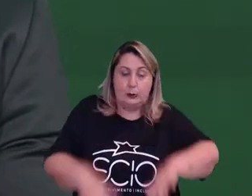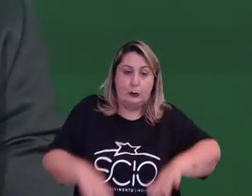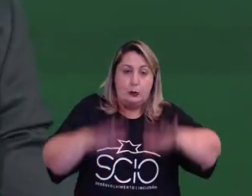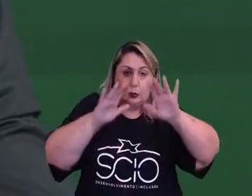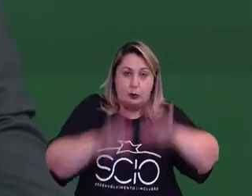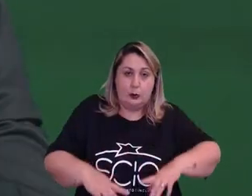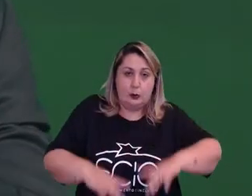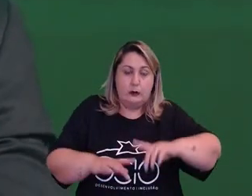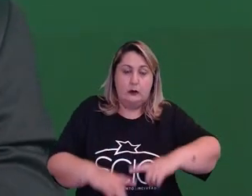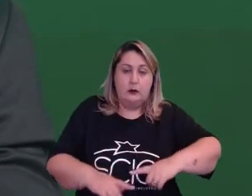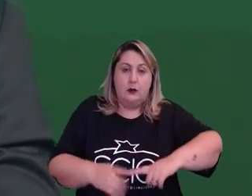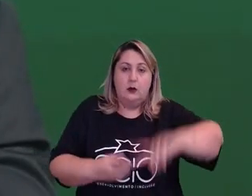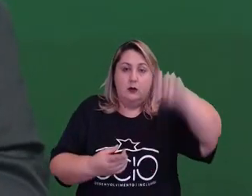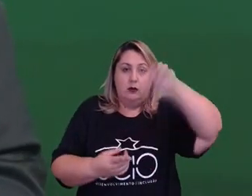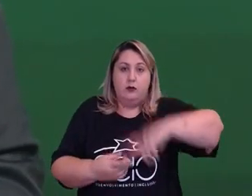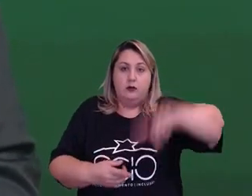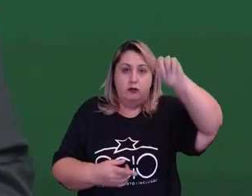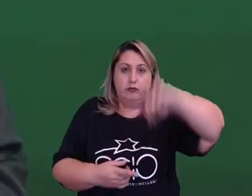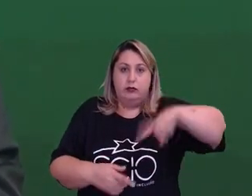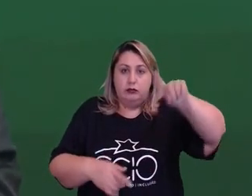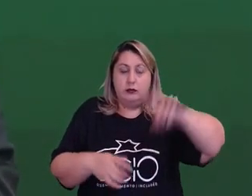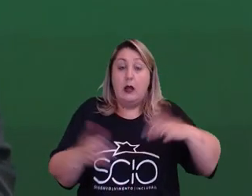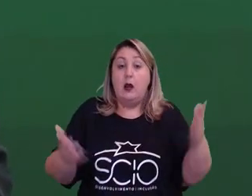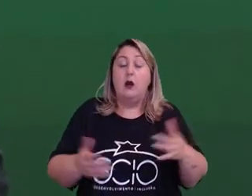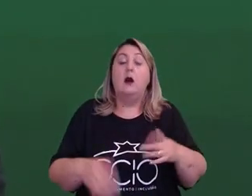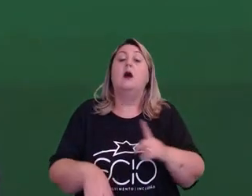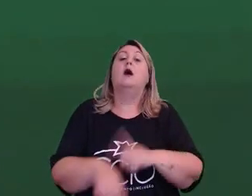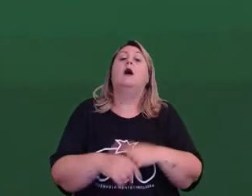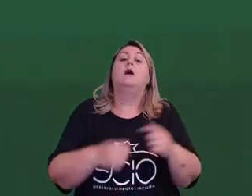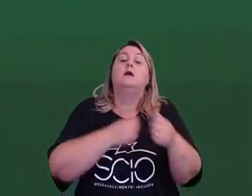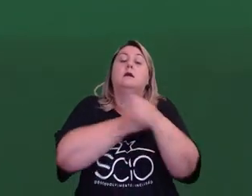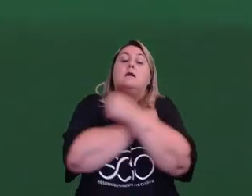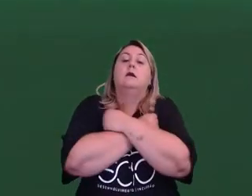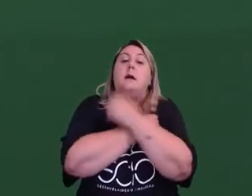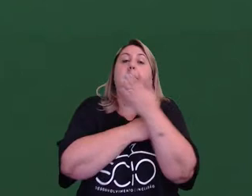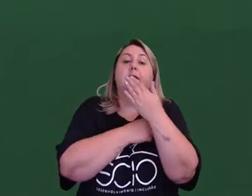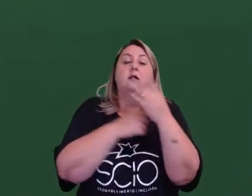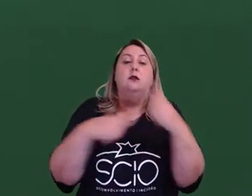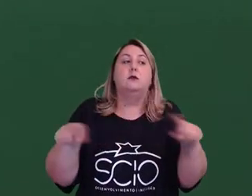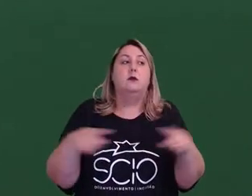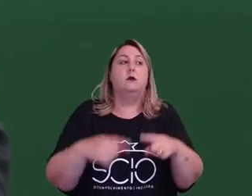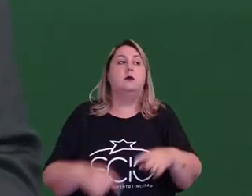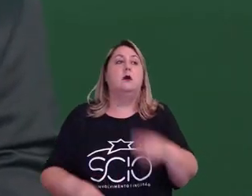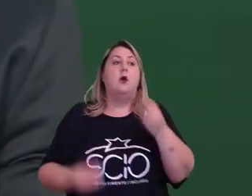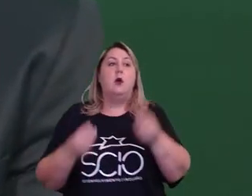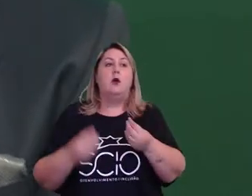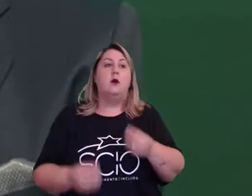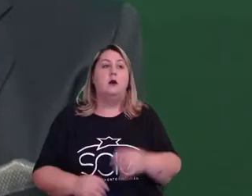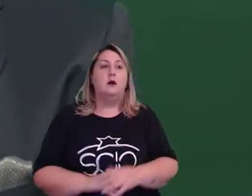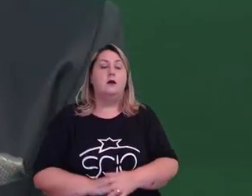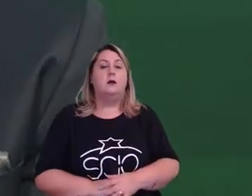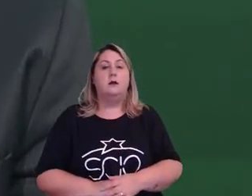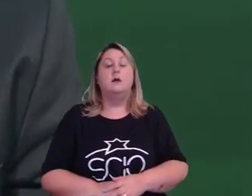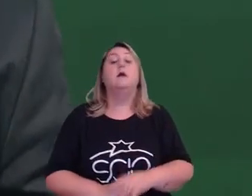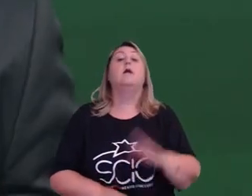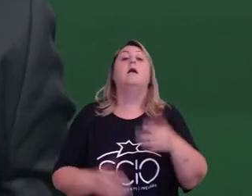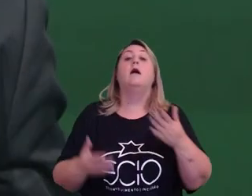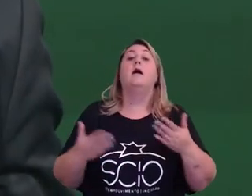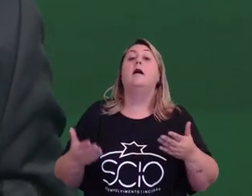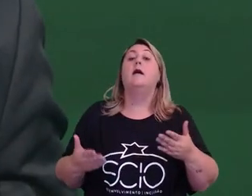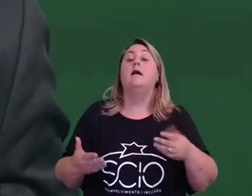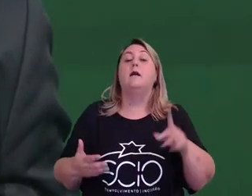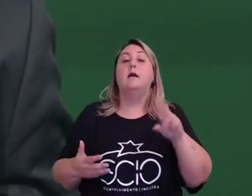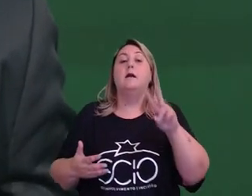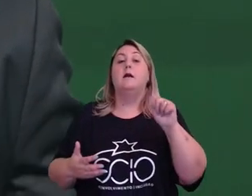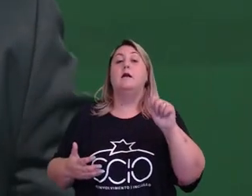os pedidos. Então é agora. Agora é a hora de você mandar abraço e pedir música. Deixa eu ver como é que está aí. Vamos lá.